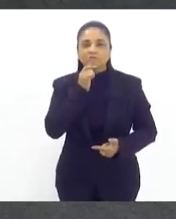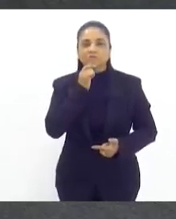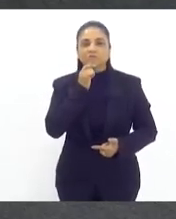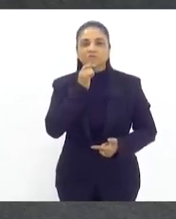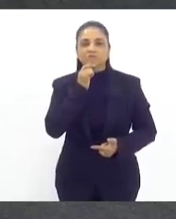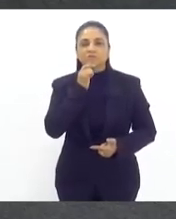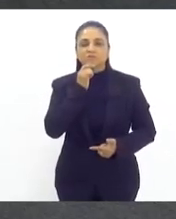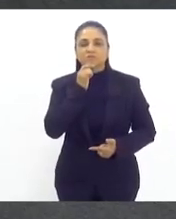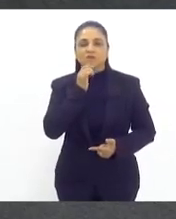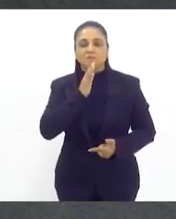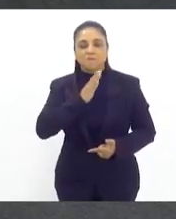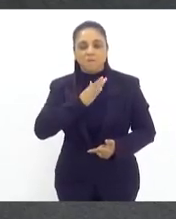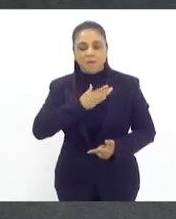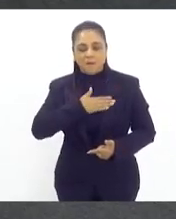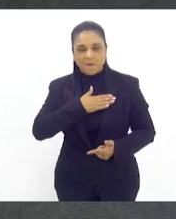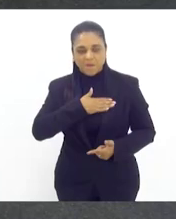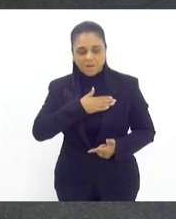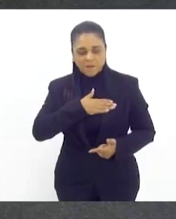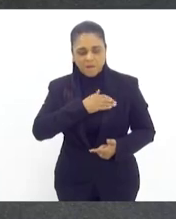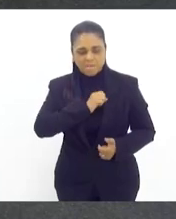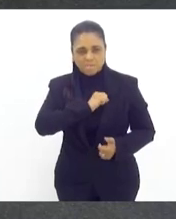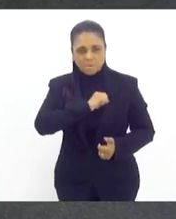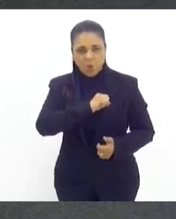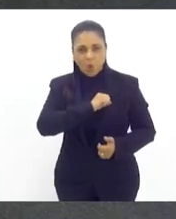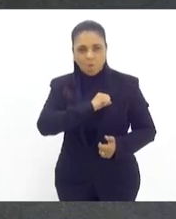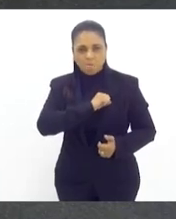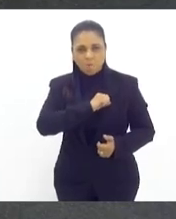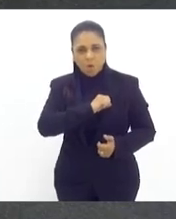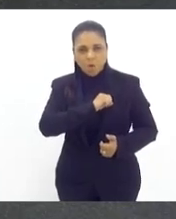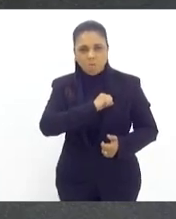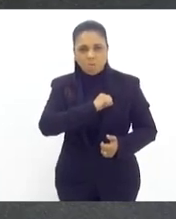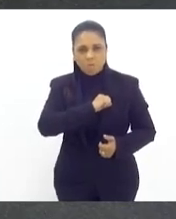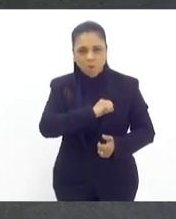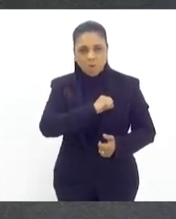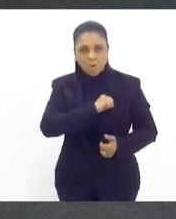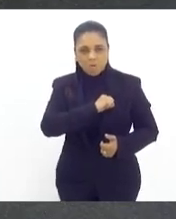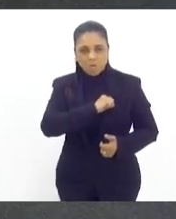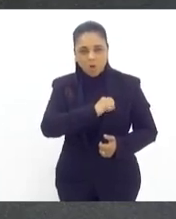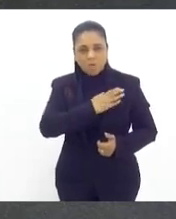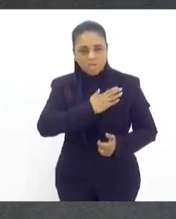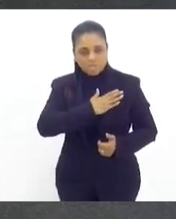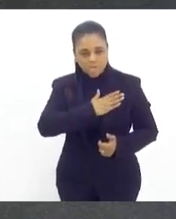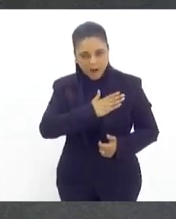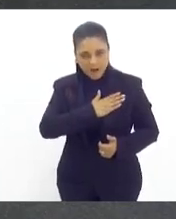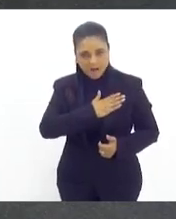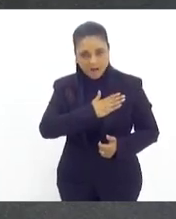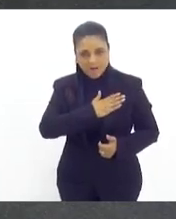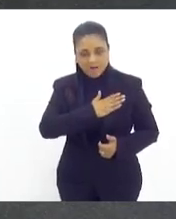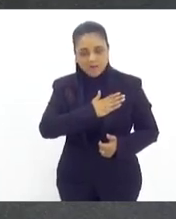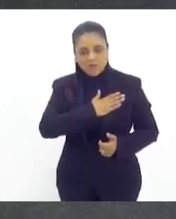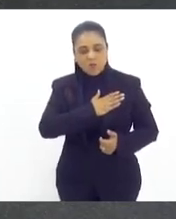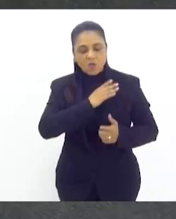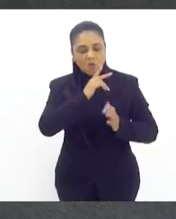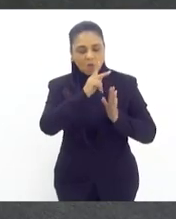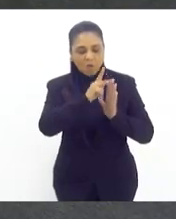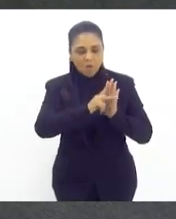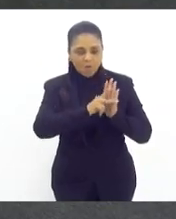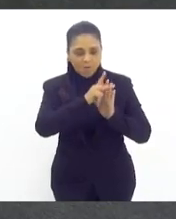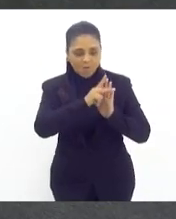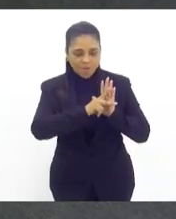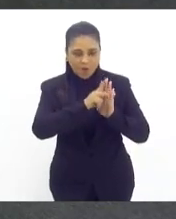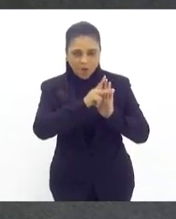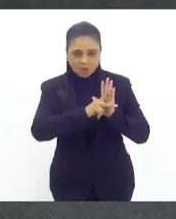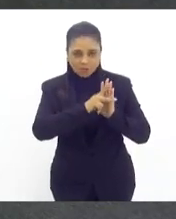esquerdo do coração que é onde o coração bate mais forte e que esse não seja um projeto autorizativo